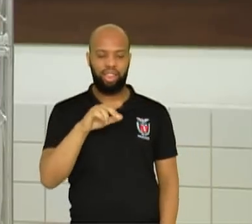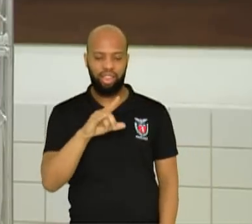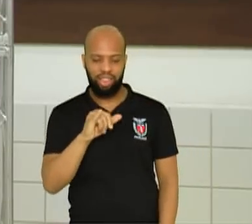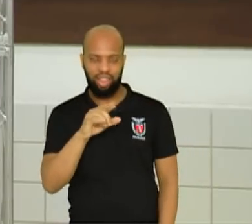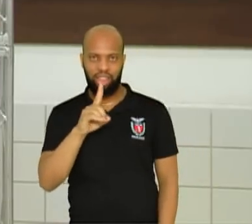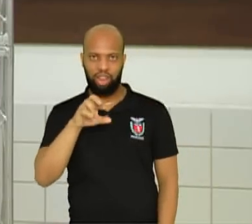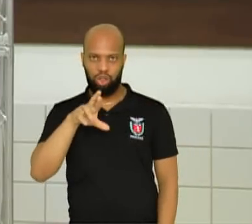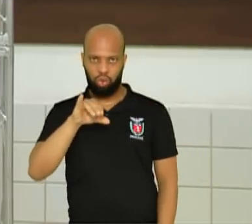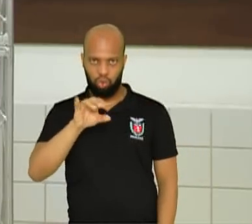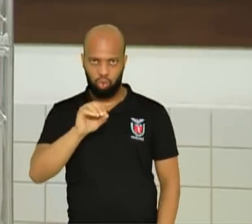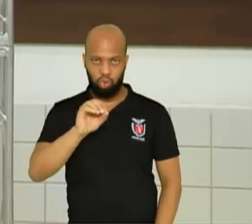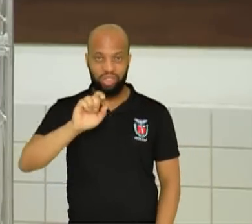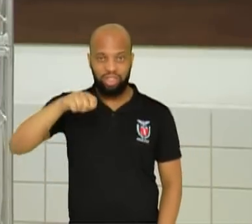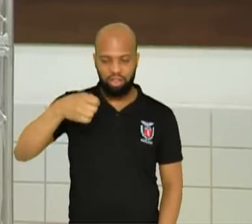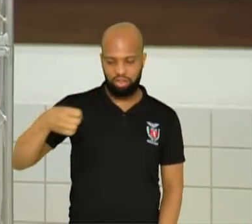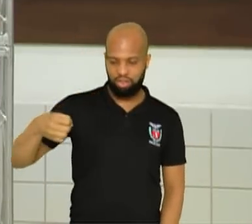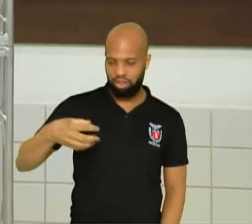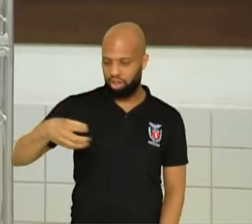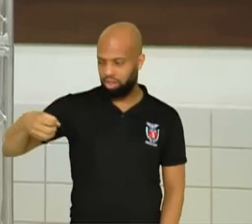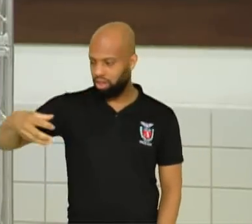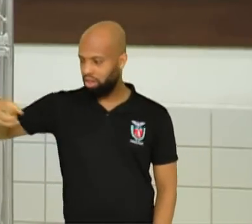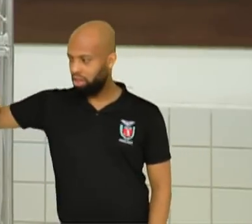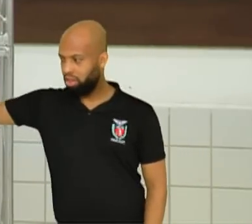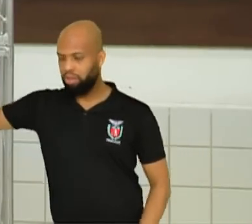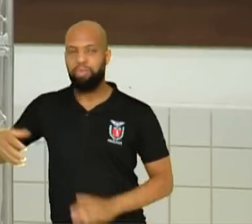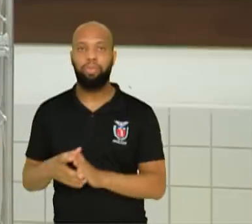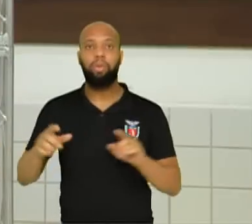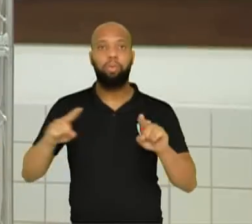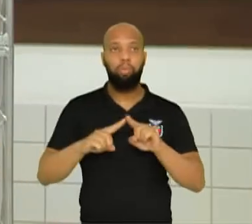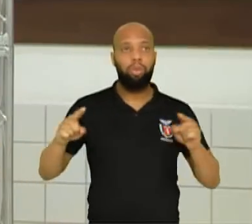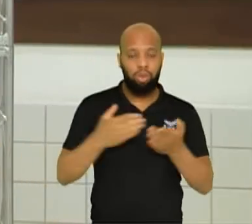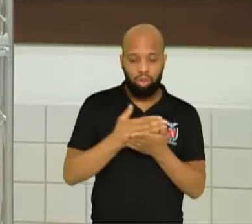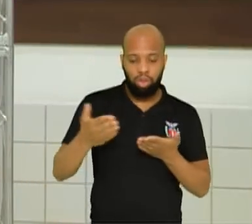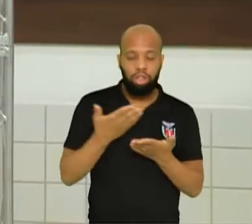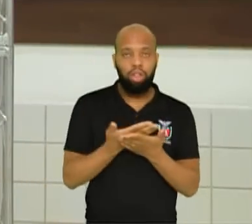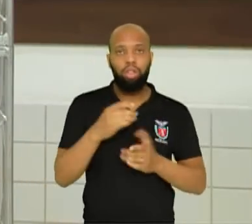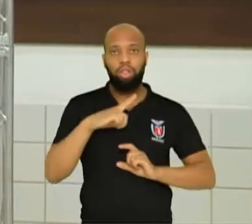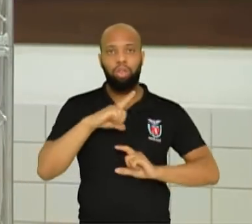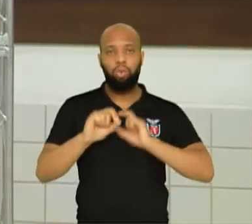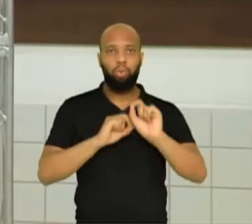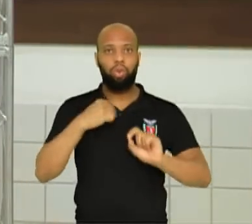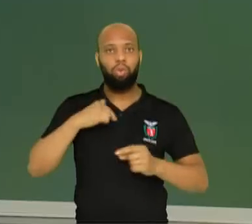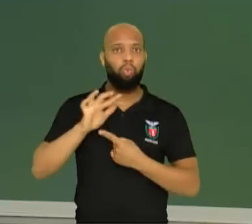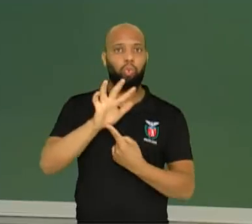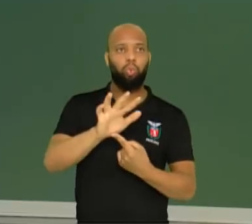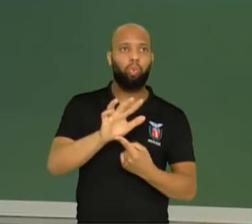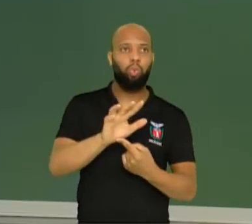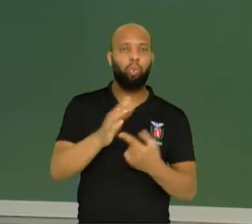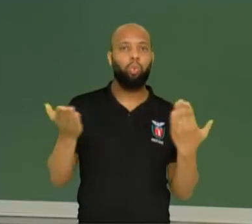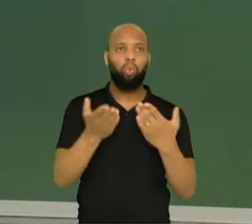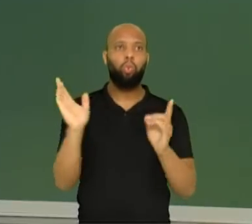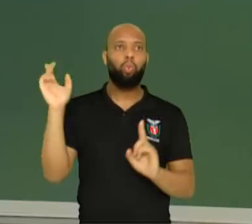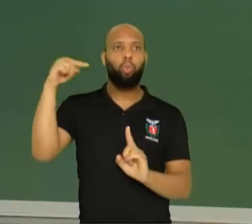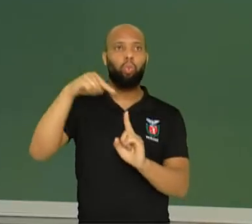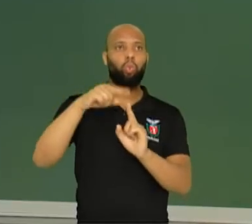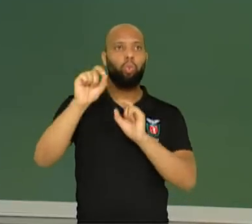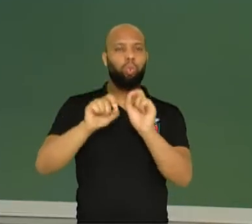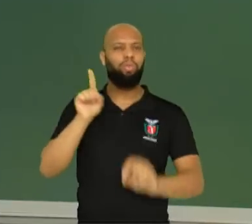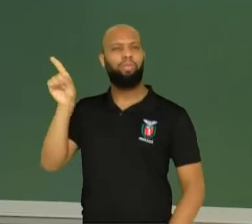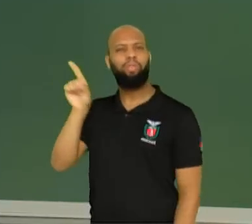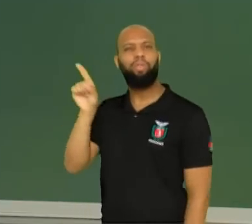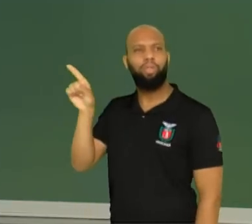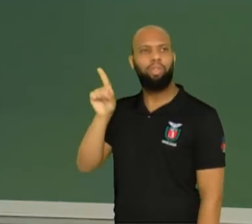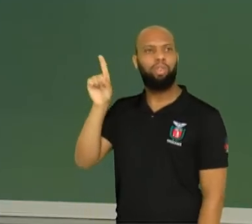nosso cenário e essa aula vai ser bem legal. Para começar essa aula, eu trouxe aqui nos nossos objetivos um animalzinho,